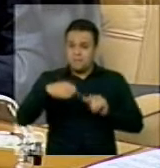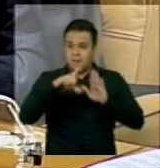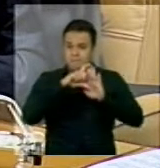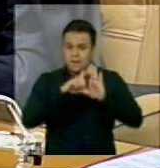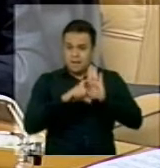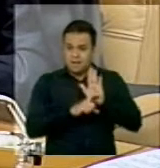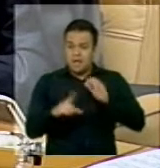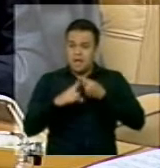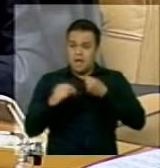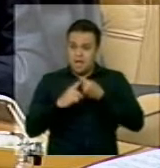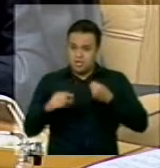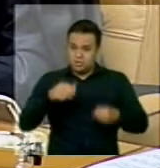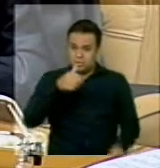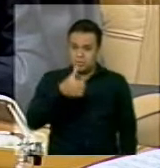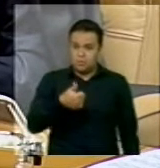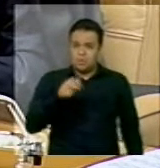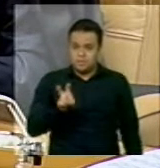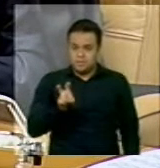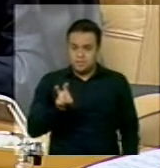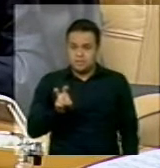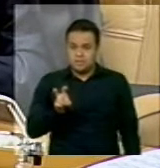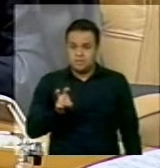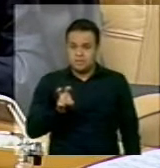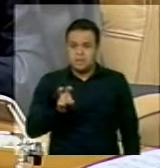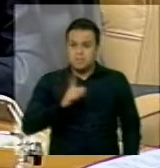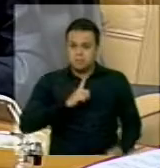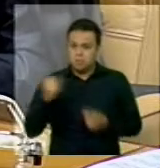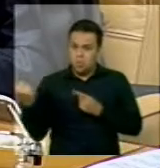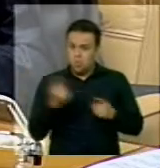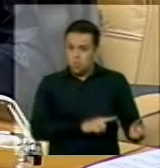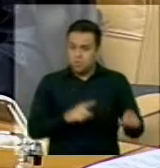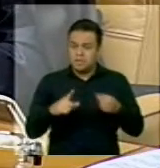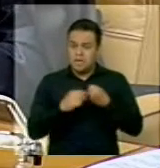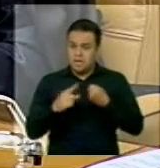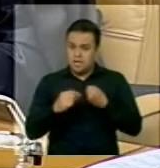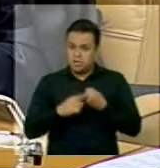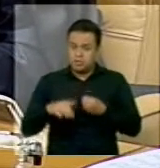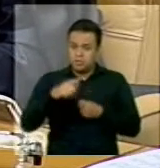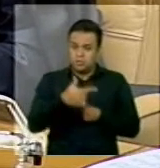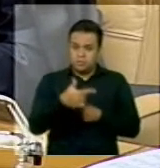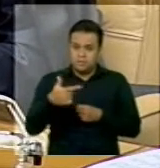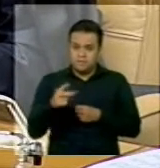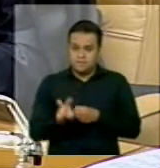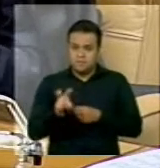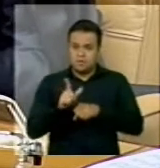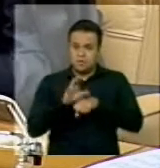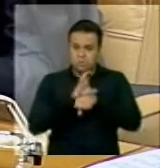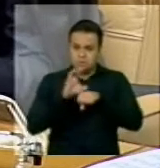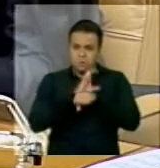artigo 15, aduz que este ofende o artigo 225 da Constituição, haja visto que o legislador